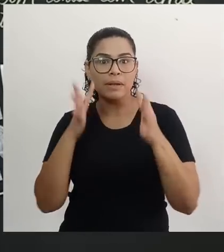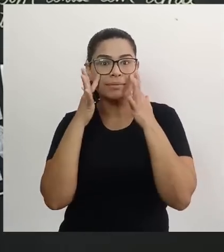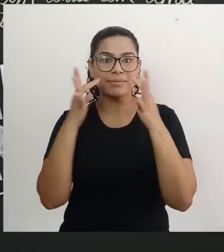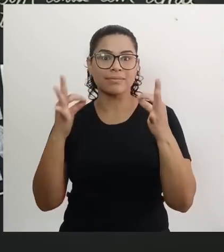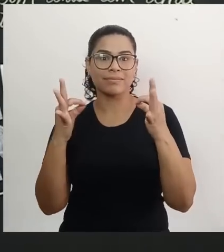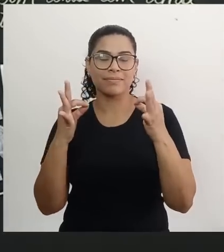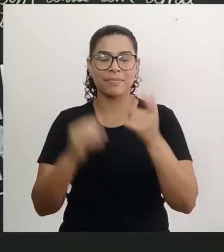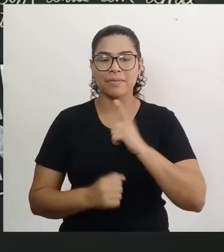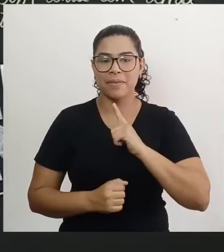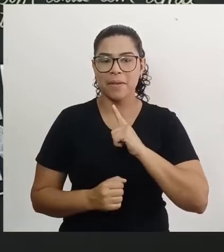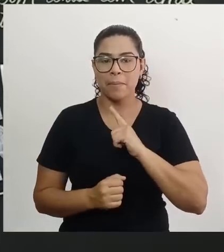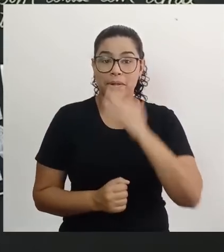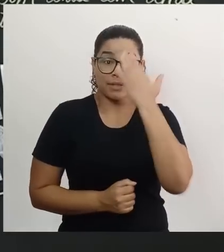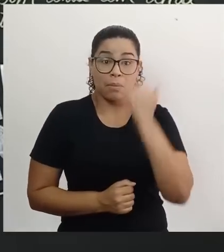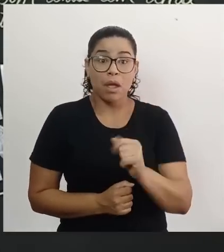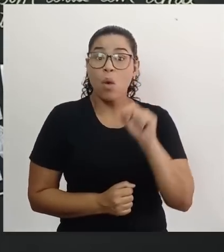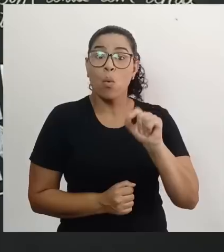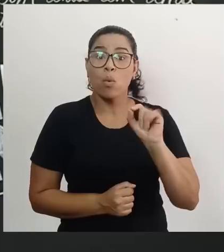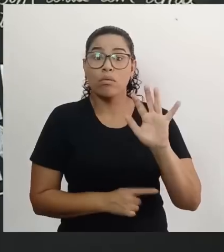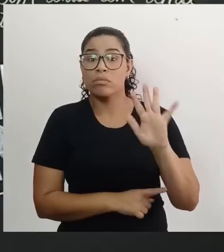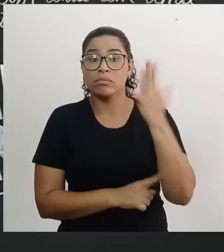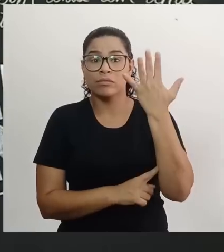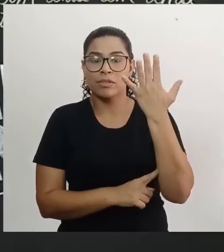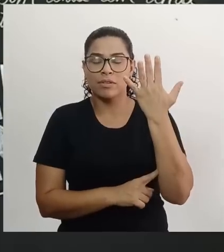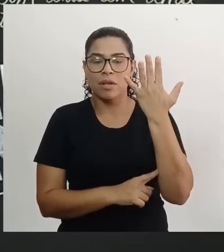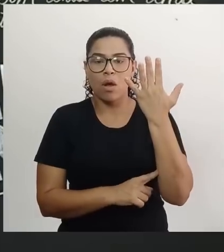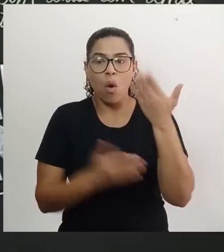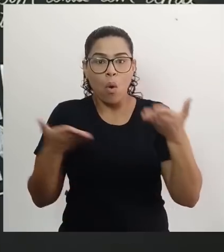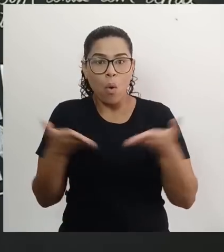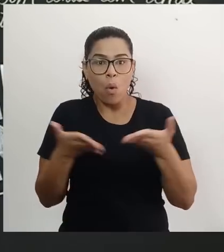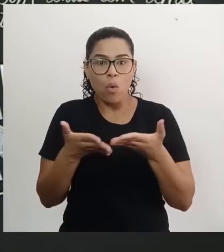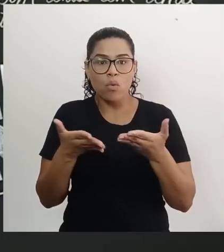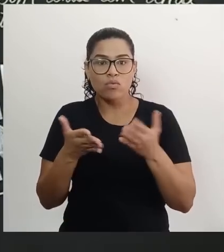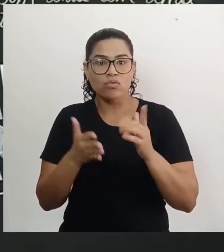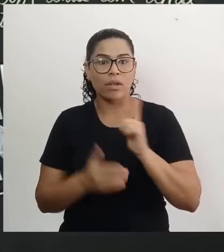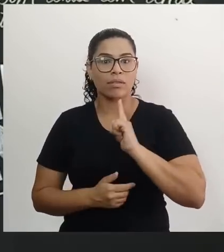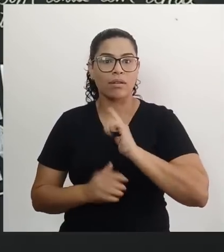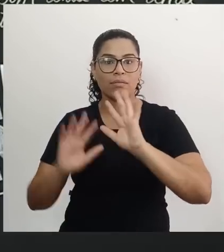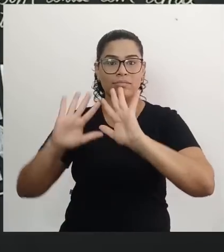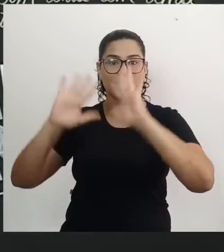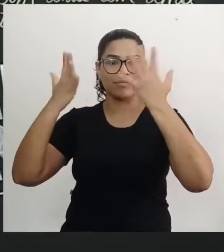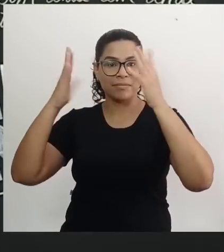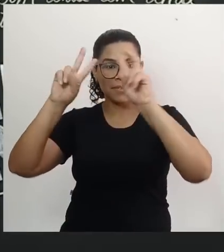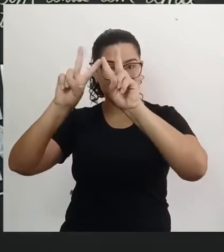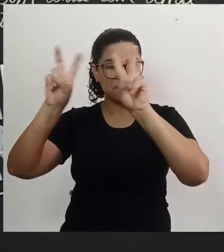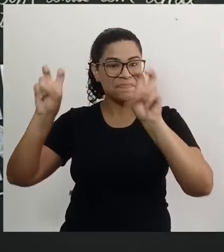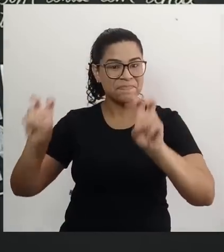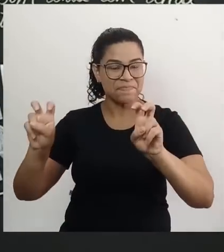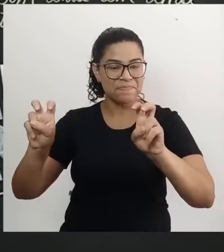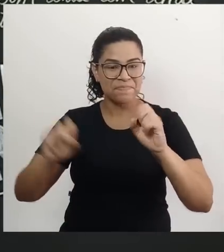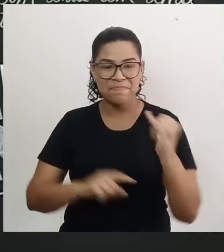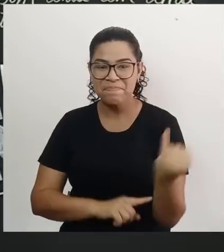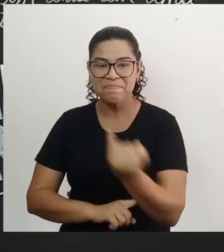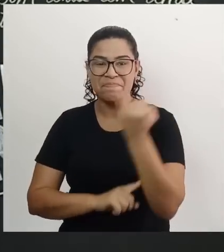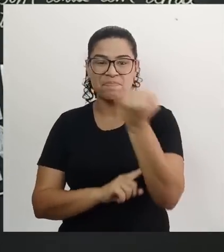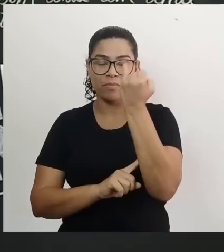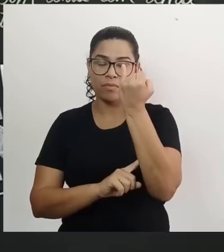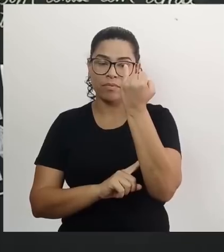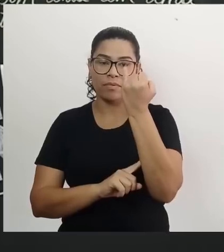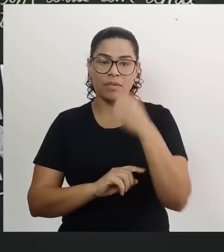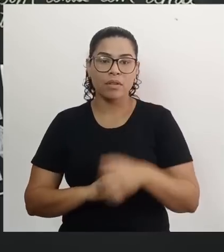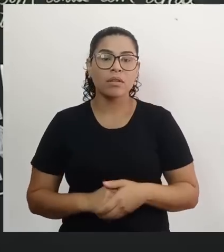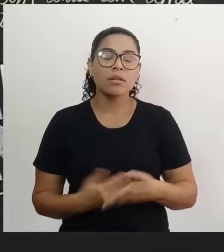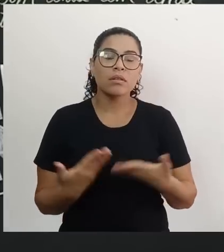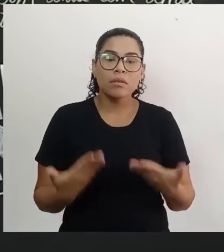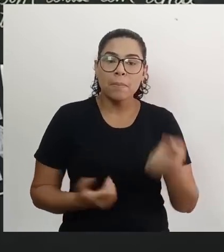mais relevantes. Qual é o fato que vai merecer o destaque do editorial do dia ou da semana? Então é importante pensar